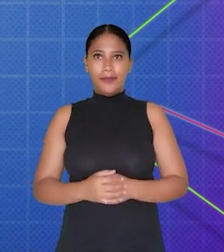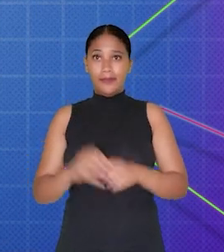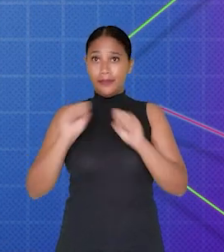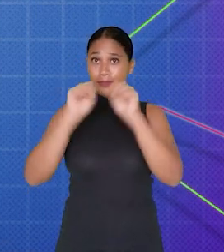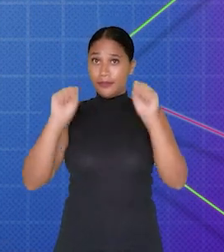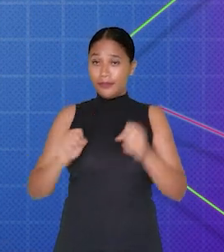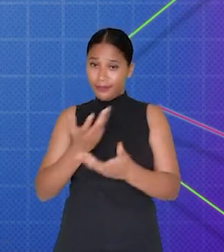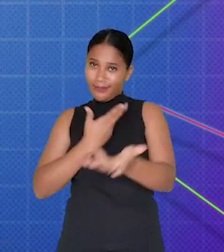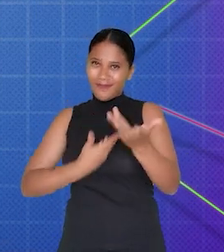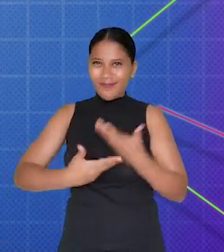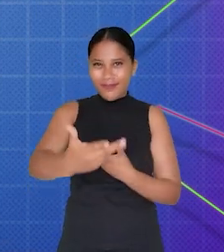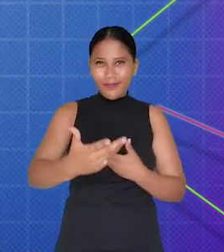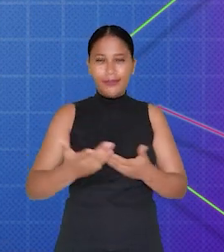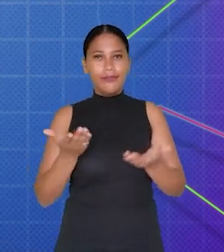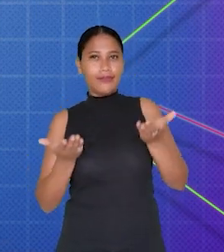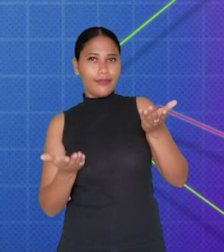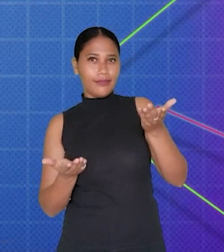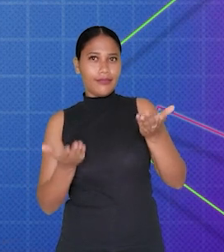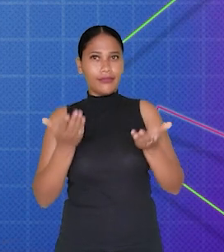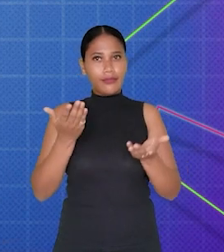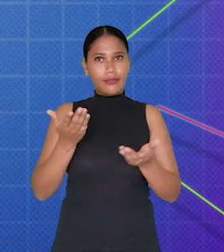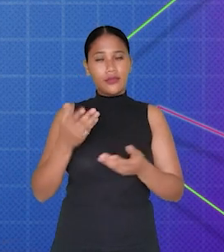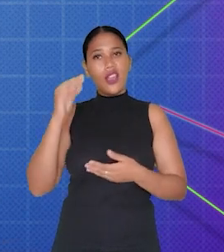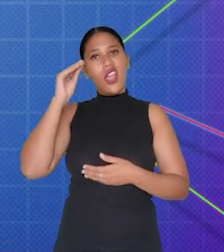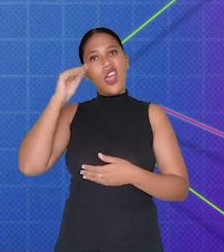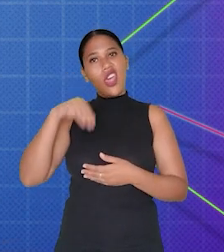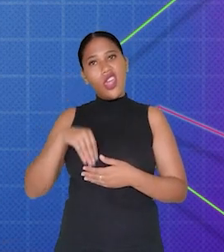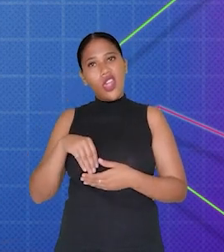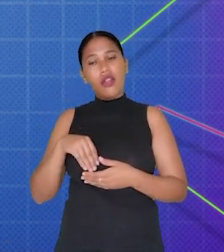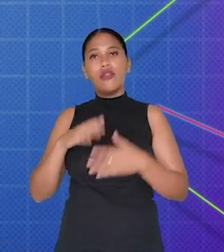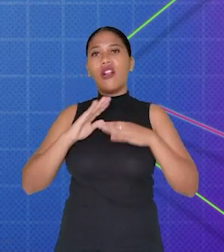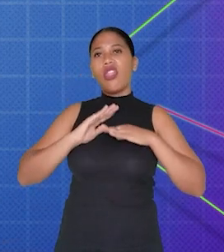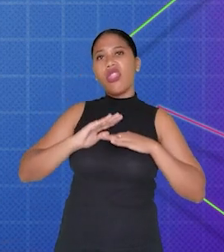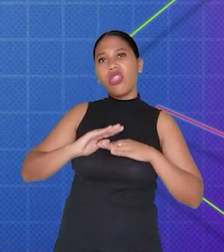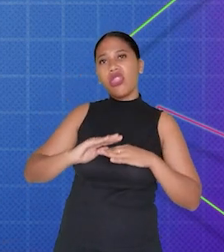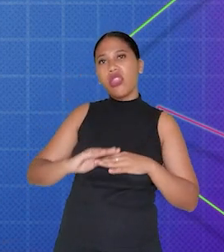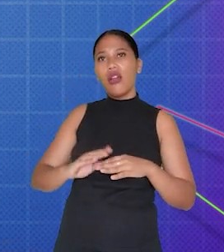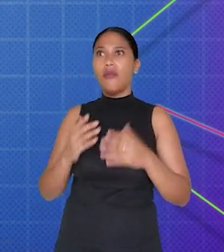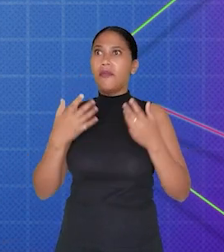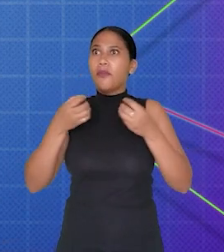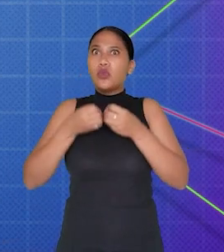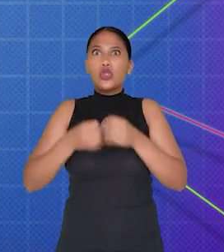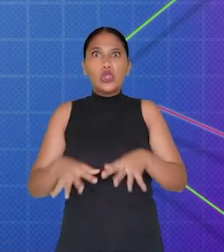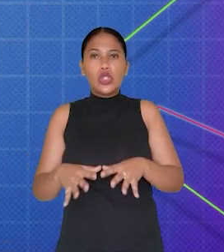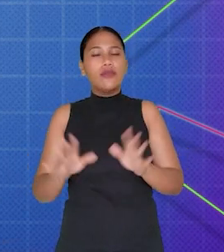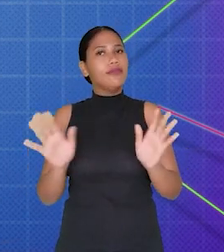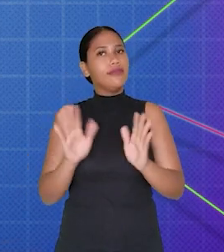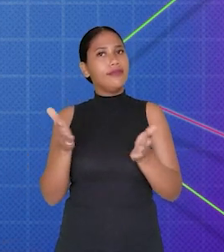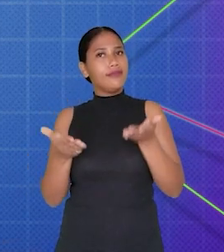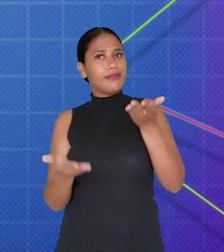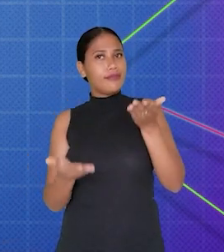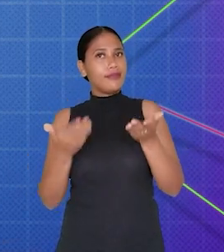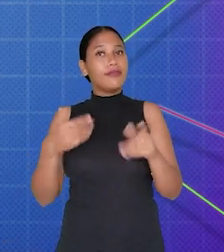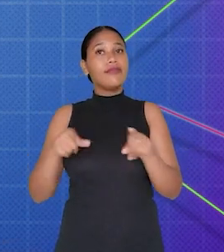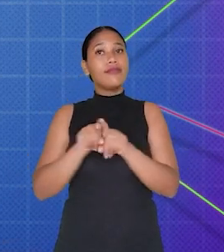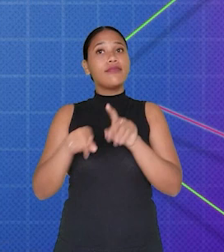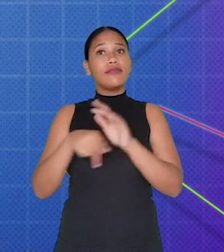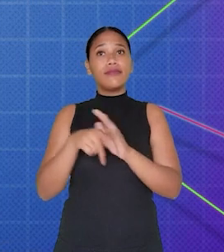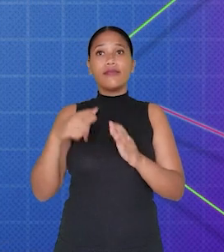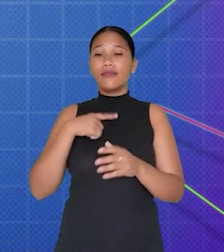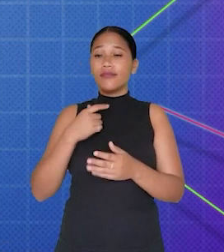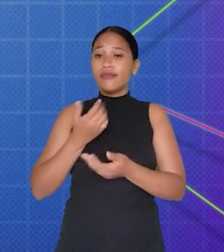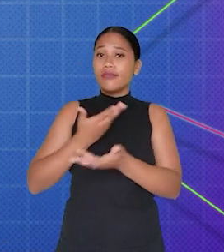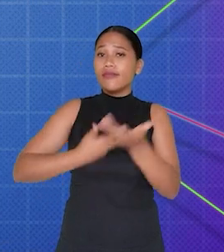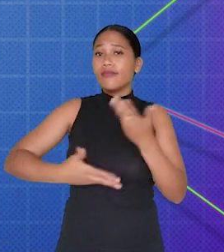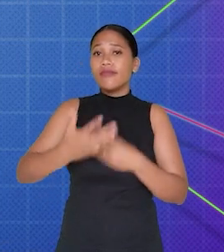desafios. O sistema de recompensas deve ser balanceado para que não se torne desestimulante ou desbalanceado, prejudicando a experiência do jogo. Além disso,